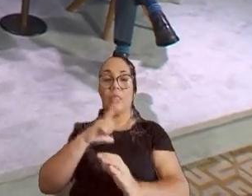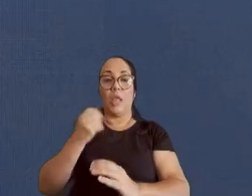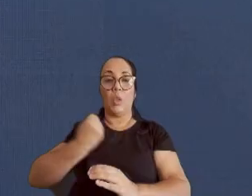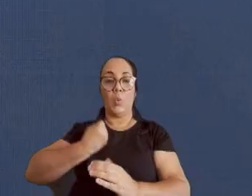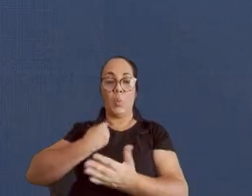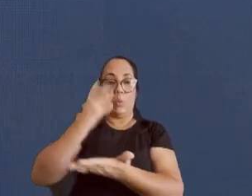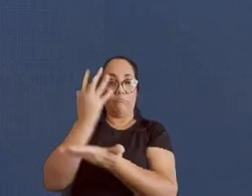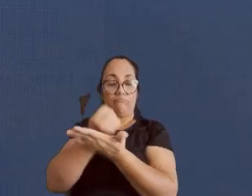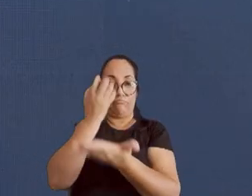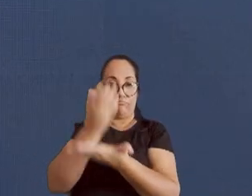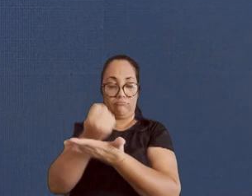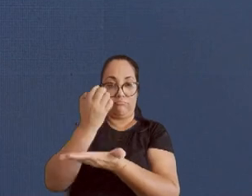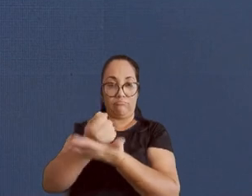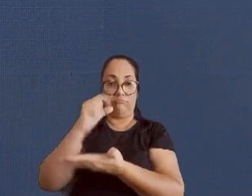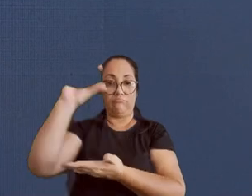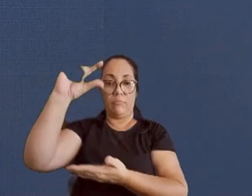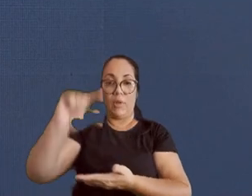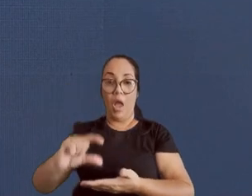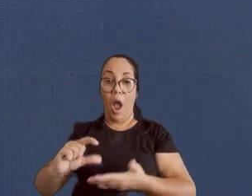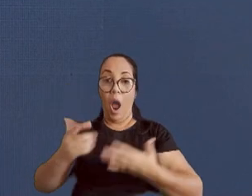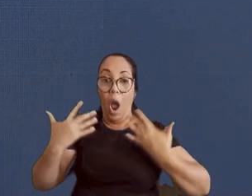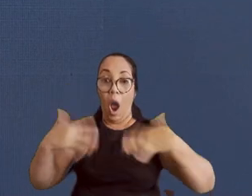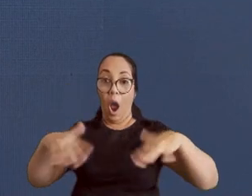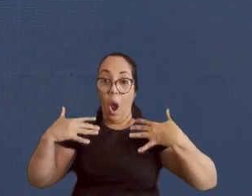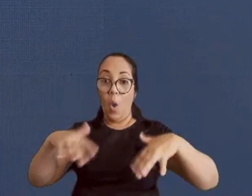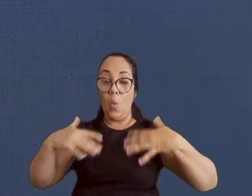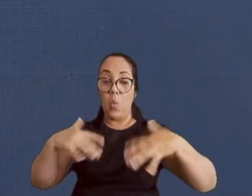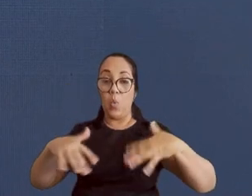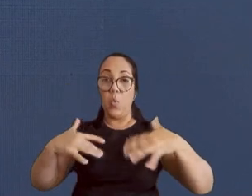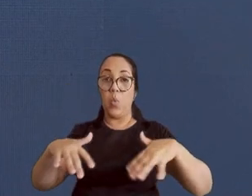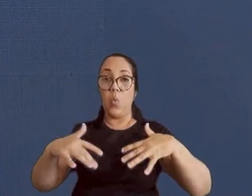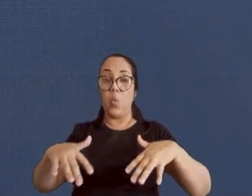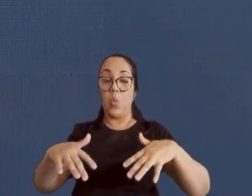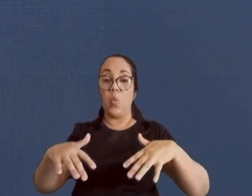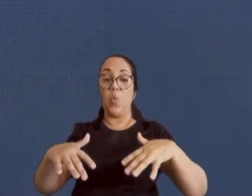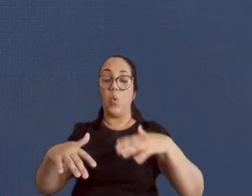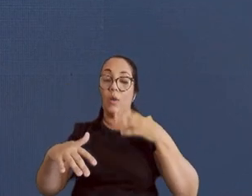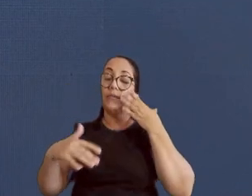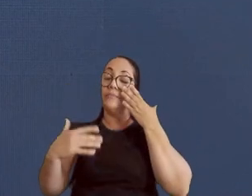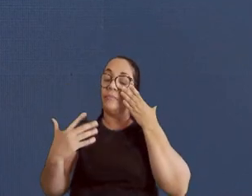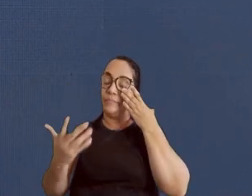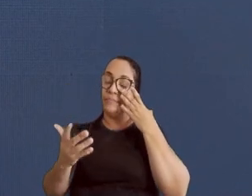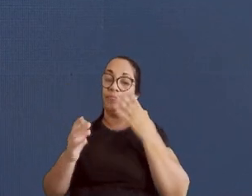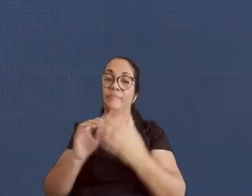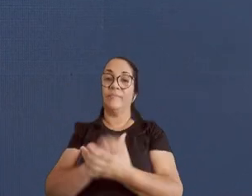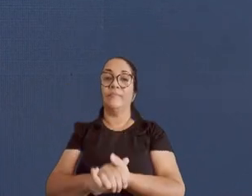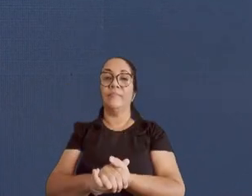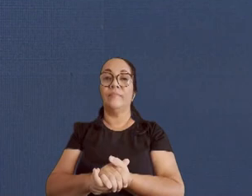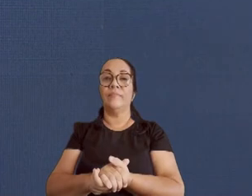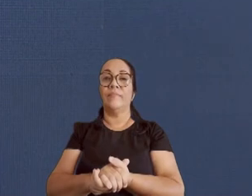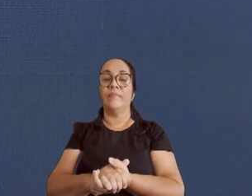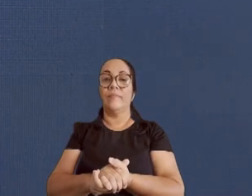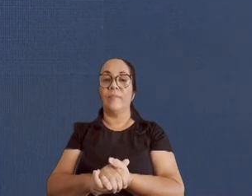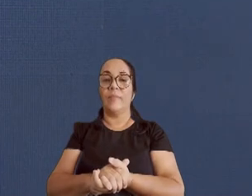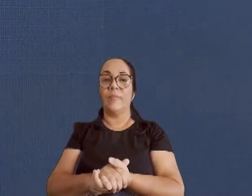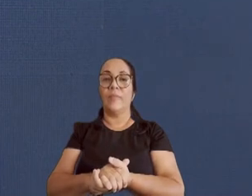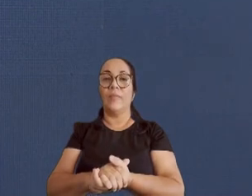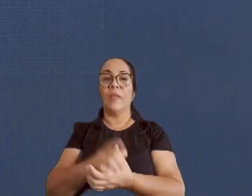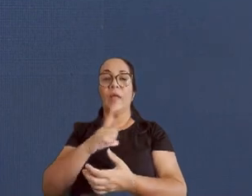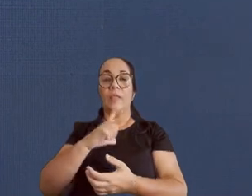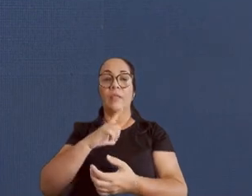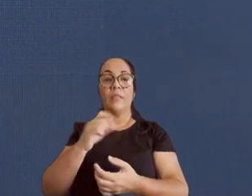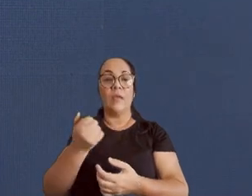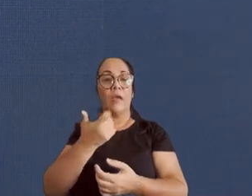né E aí um outro um outro um outro axioma que aí eu queria